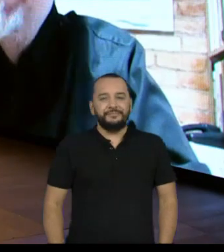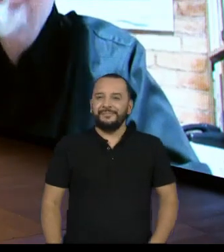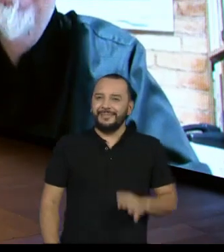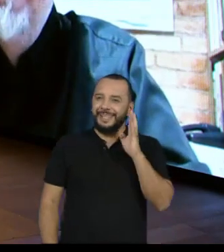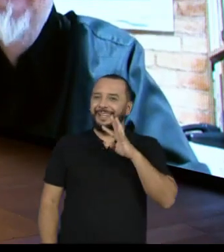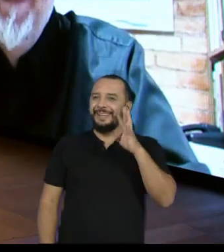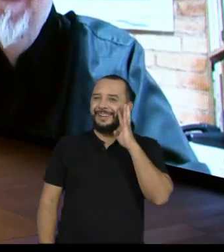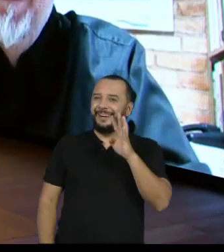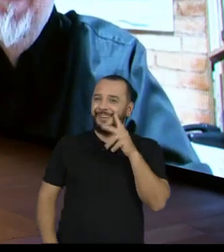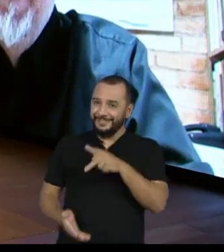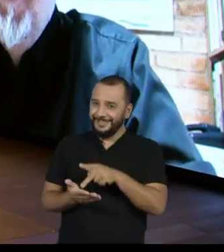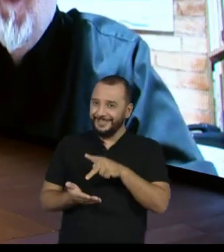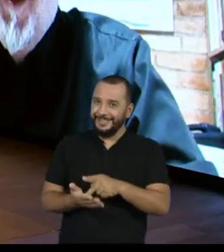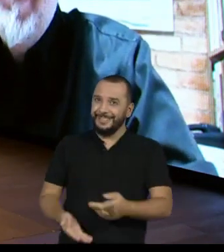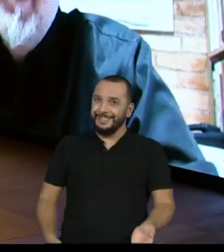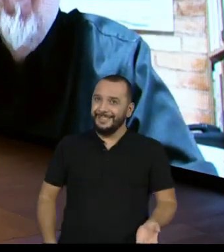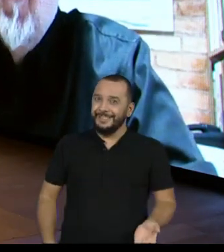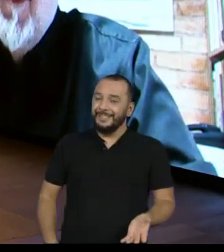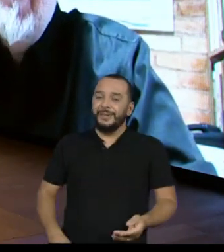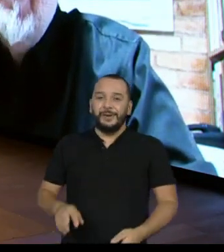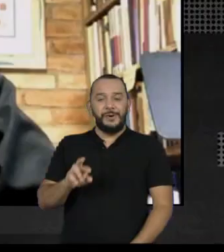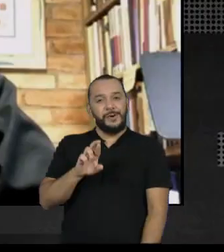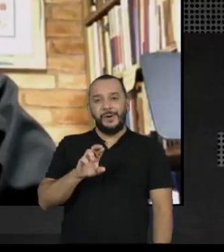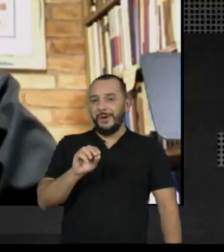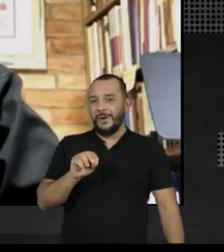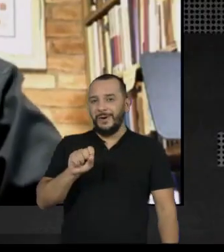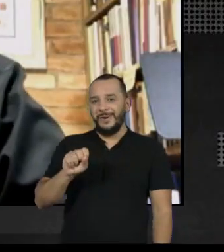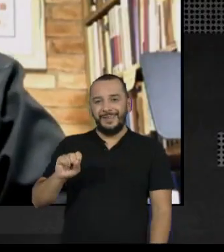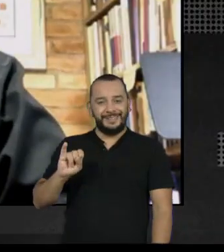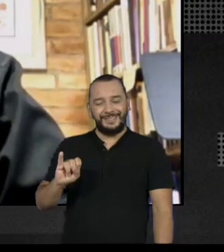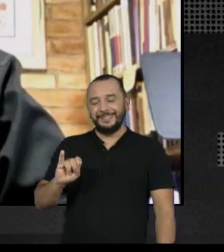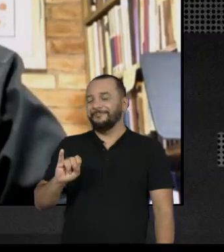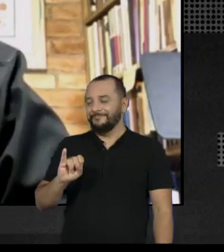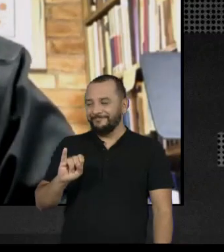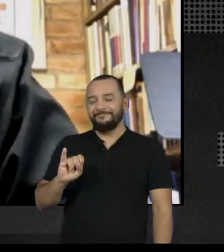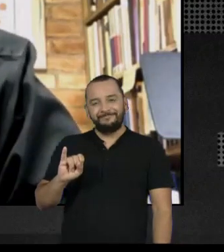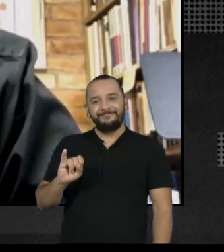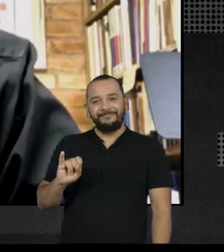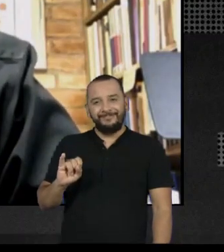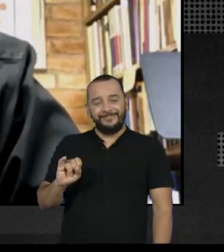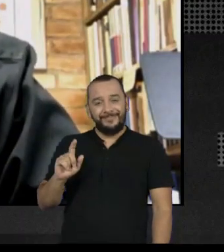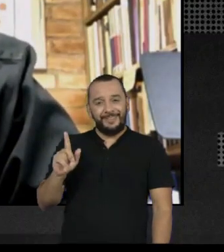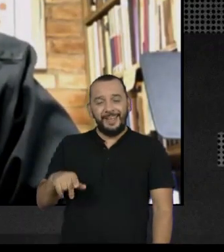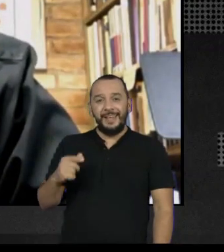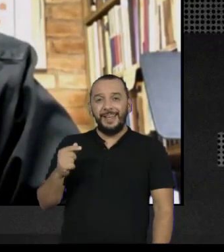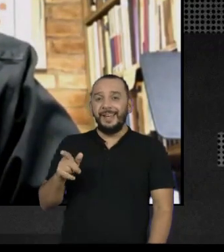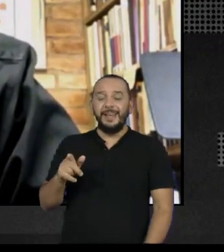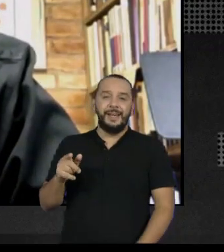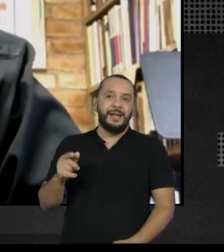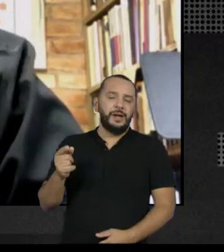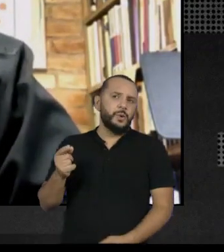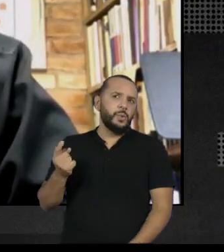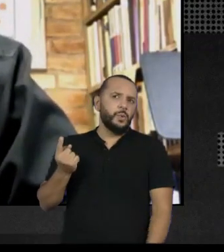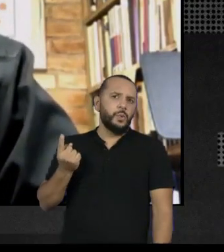muito. E aqui eu mando um grande beijo e toda a minha admiração por ele. Ok? Abraço a